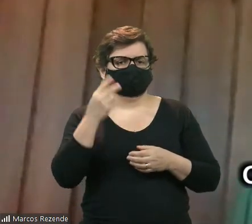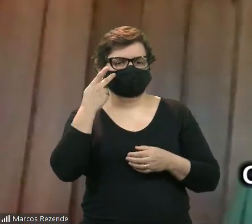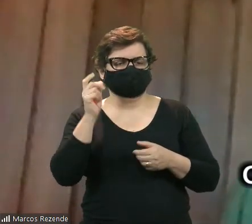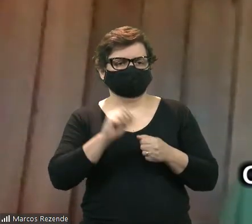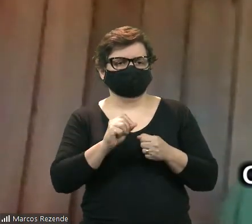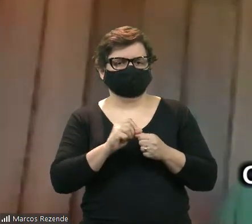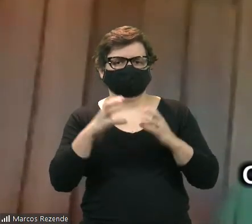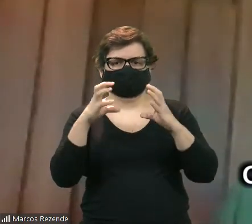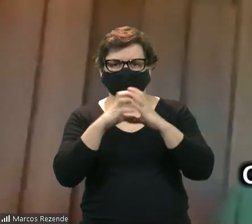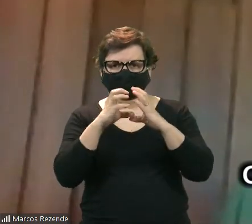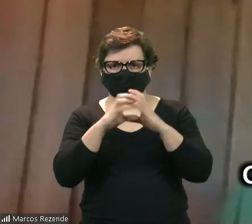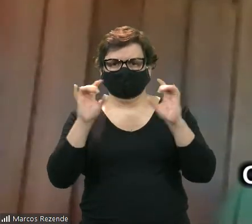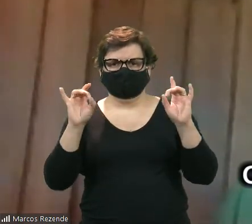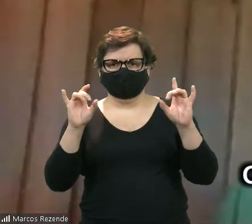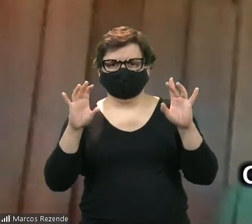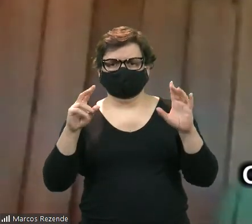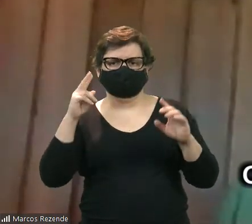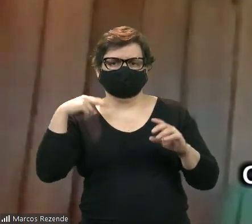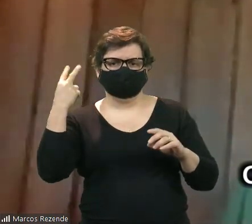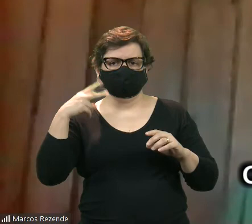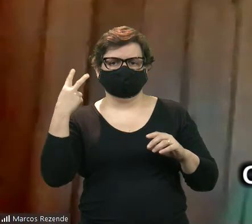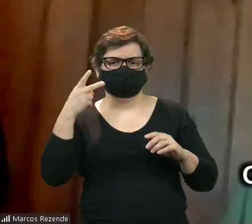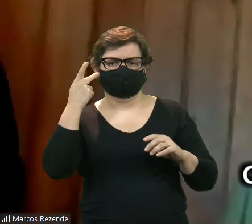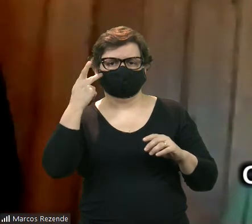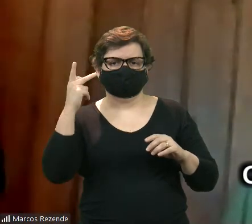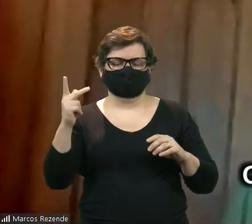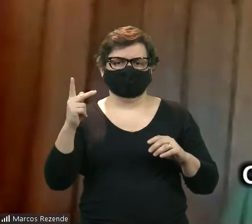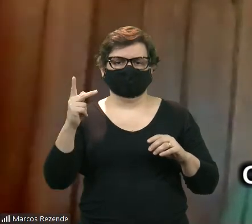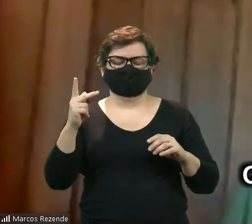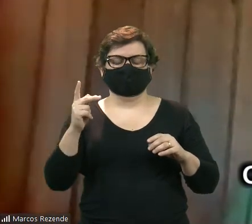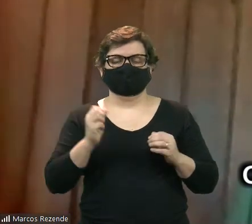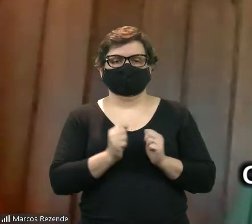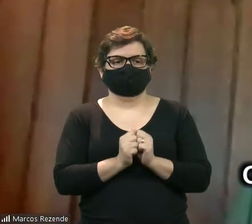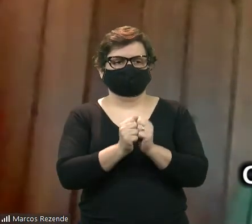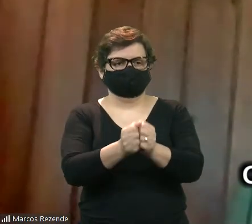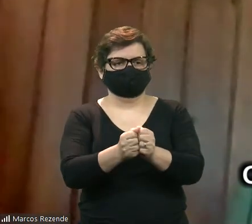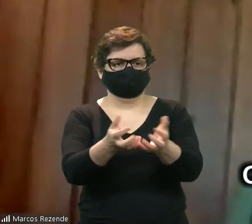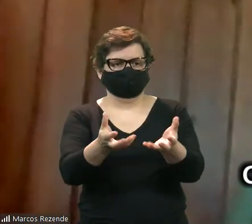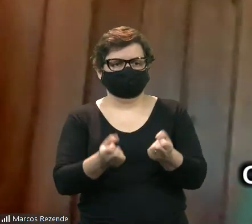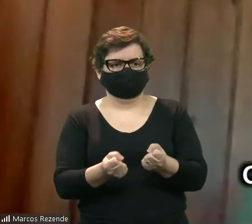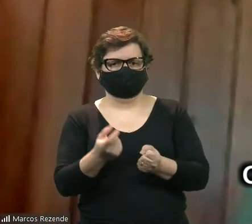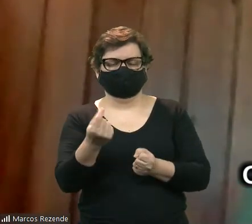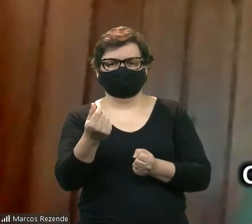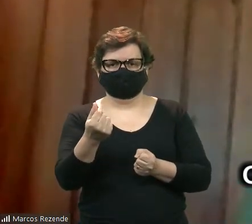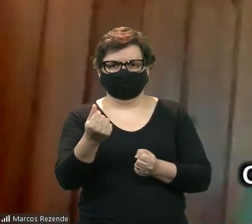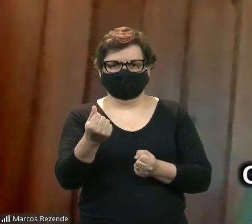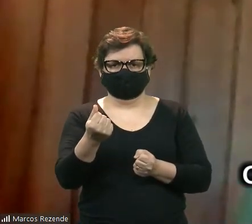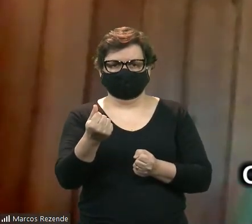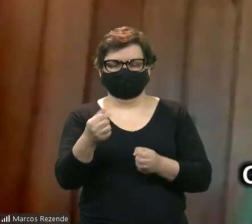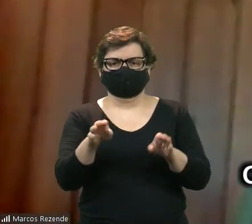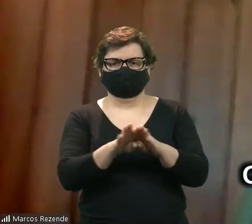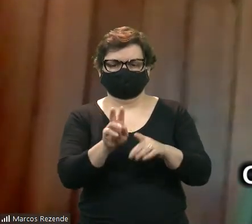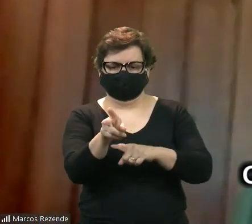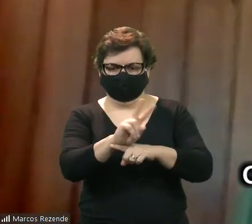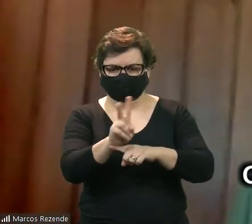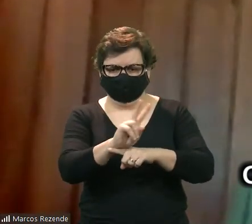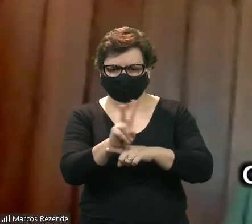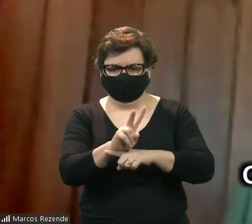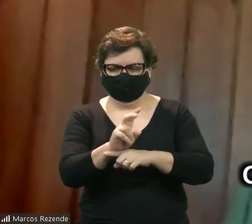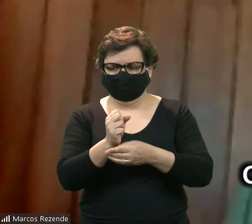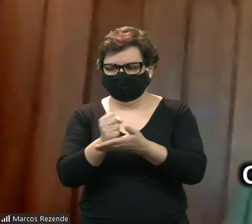de uma comissão especial de vereadores para acompanhar o recebimento dos recursos e fiscalizar a sua